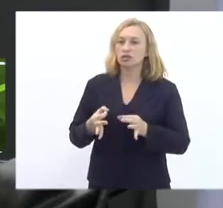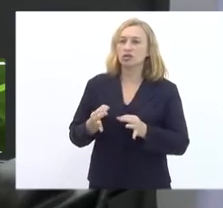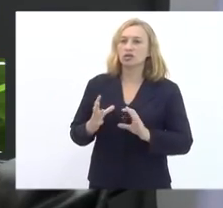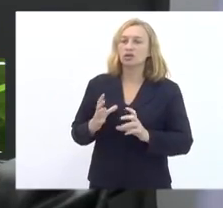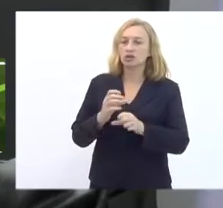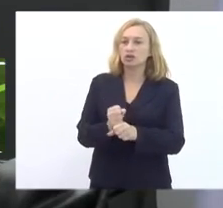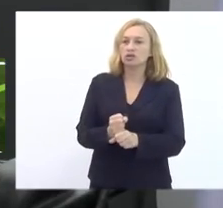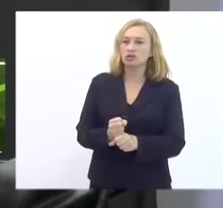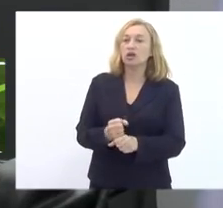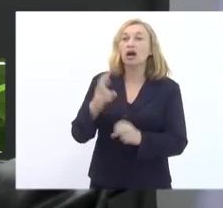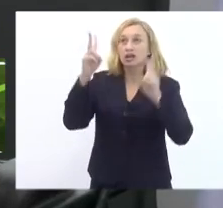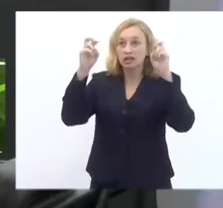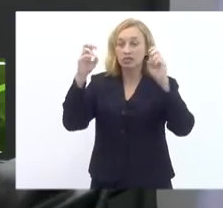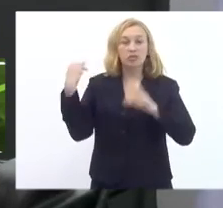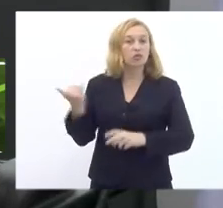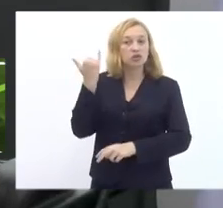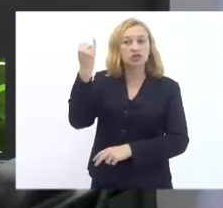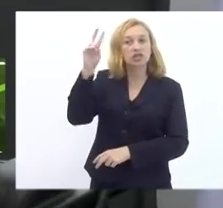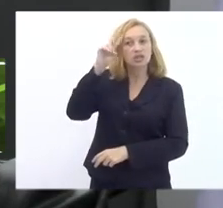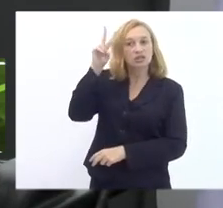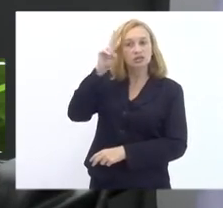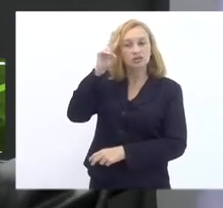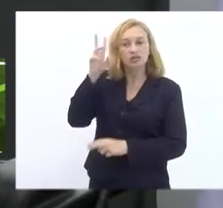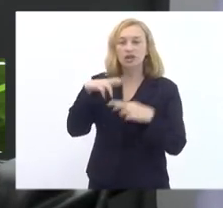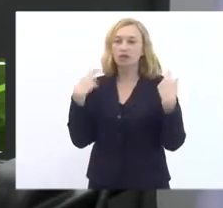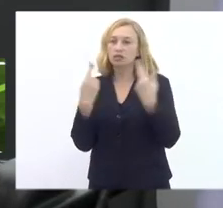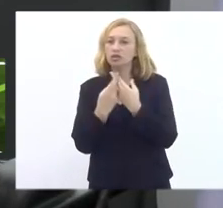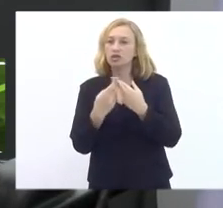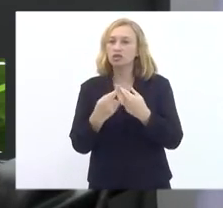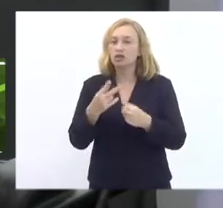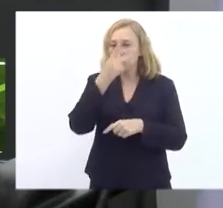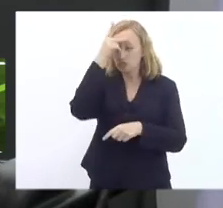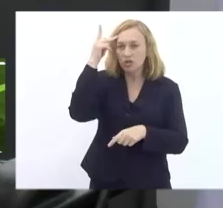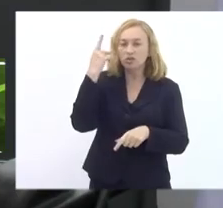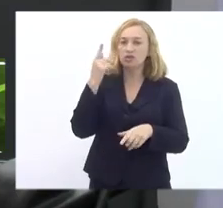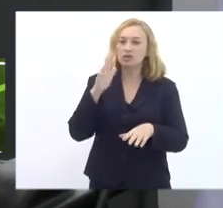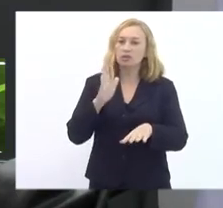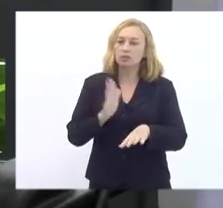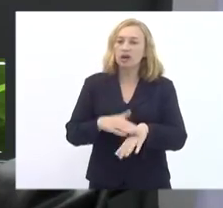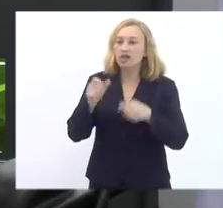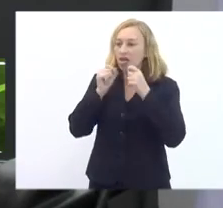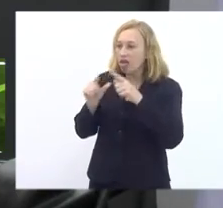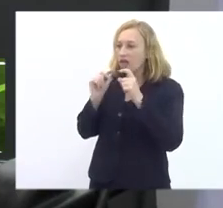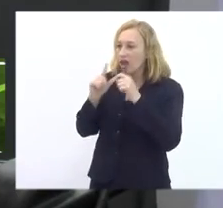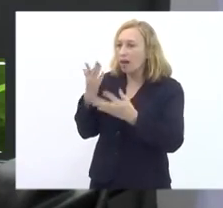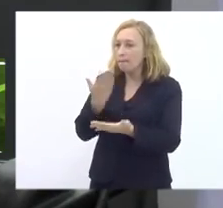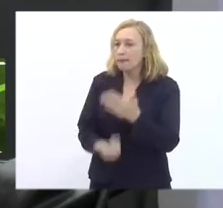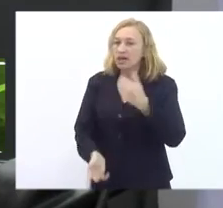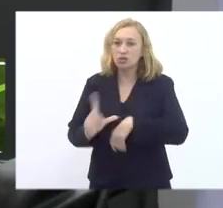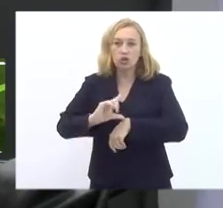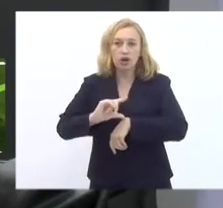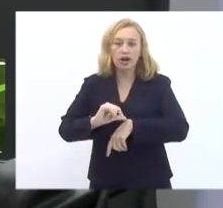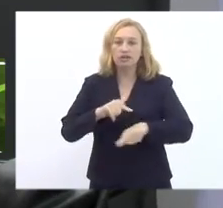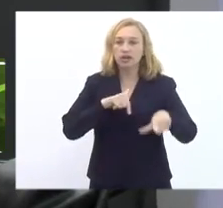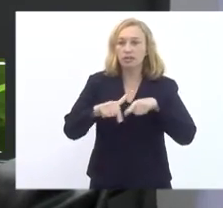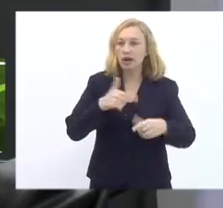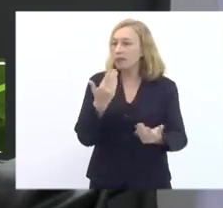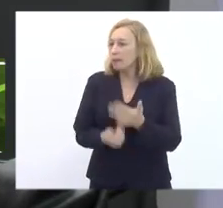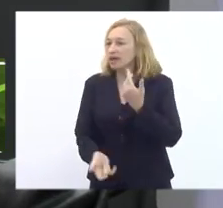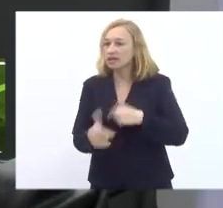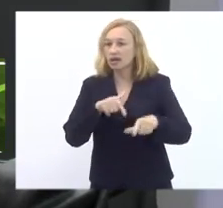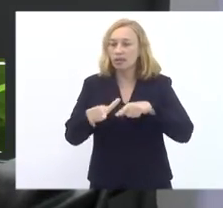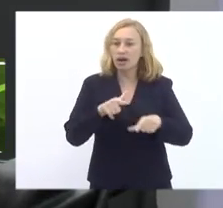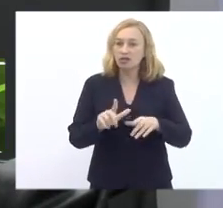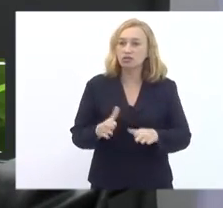tema é importantíssimo. Esse tema é uma das coisas que o trabalhador mais questiona, é que ele perde o horário de trabalho, ele perde o emprego, que ele